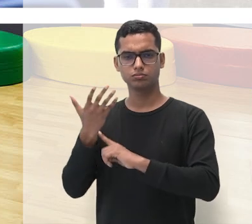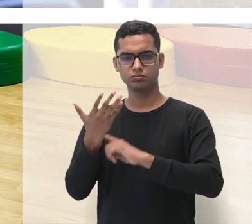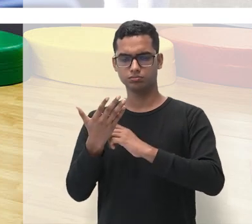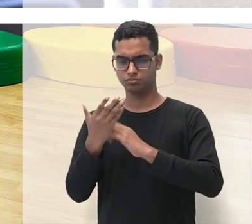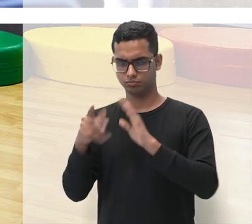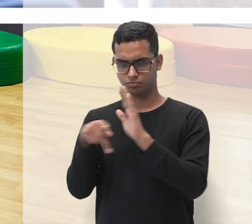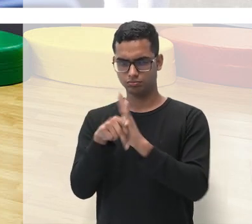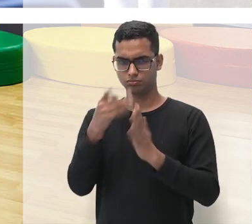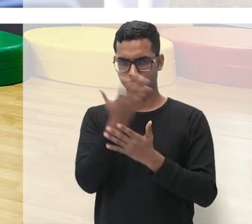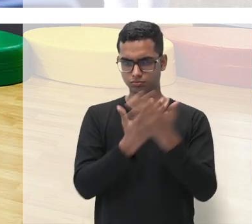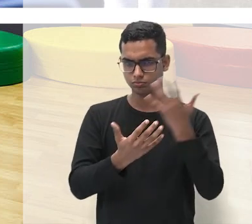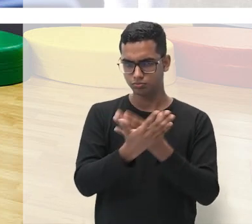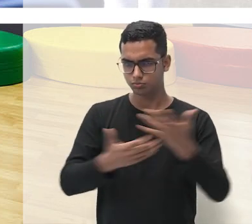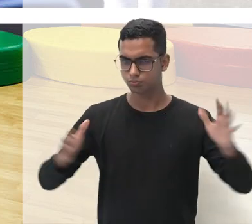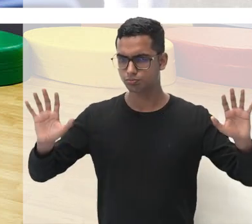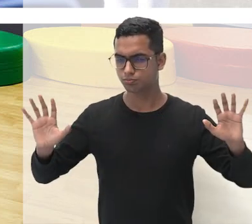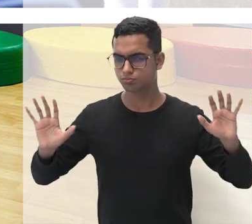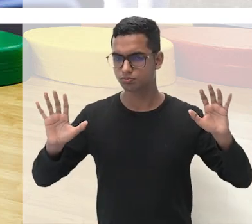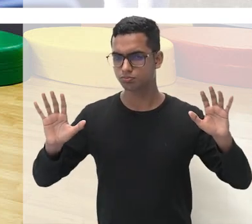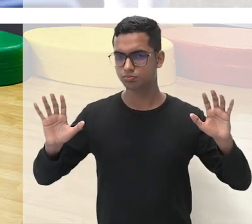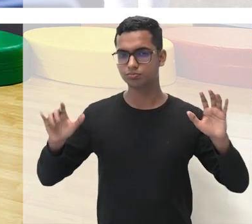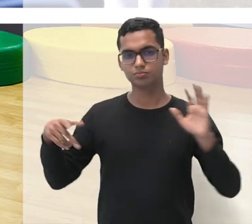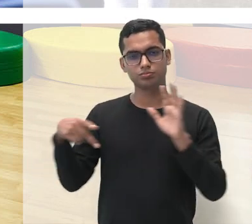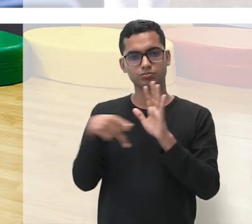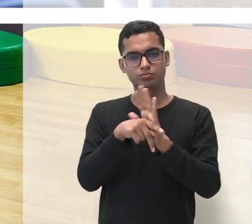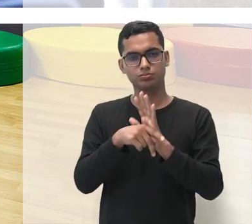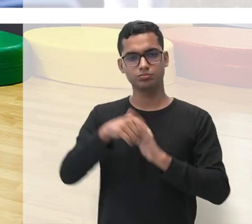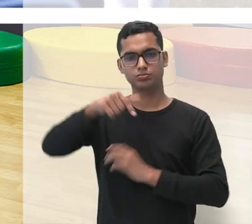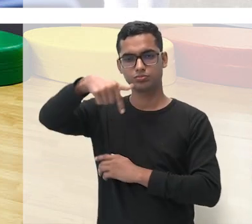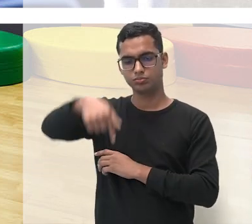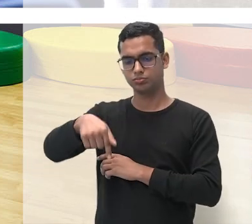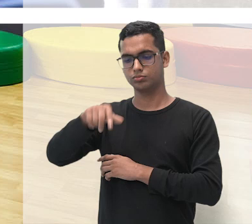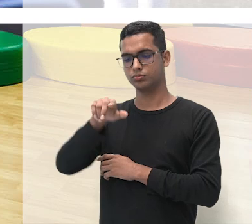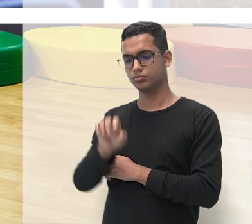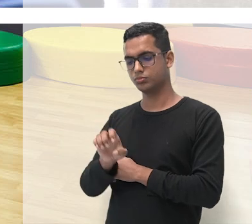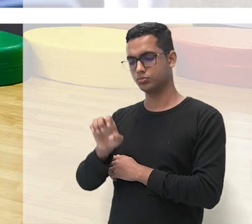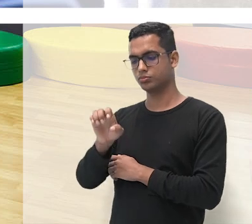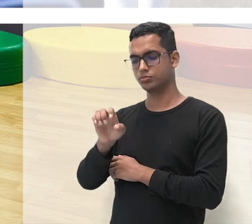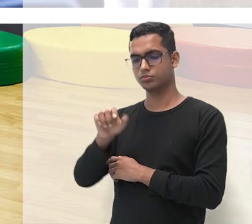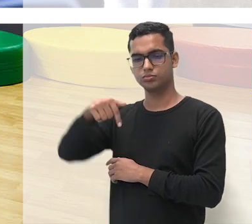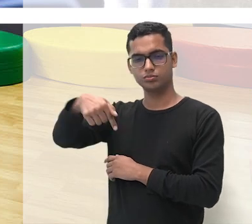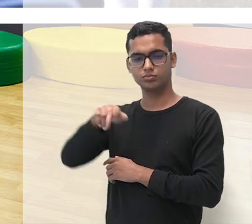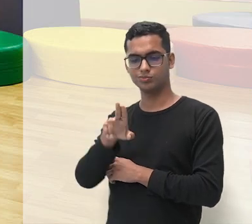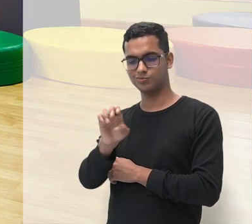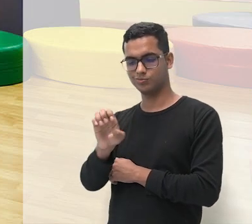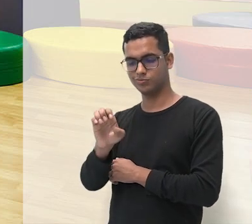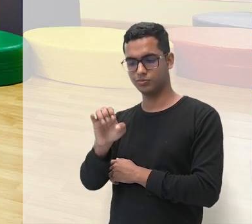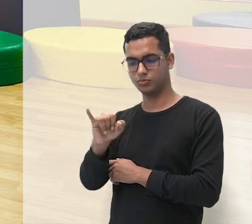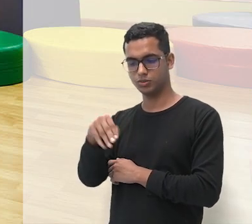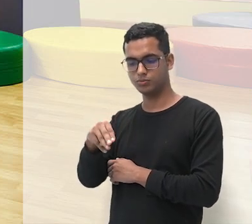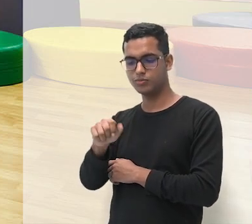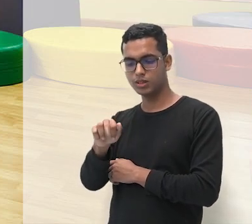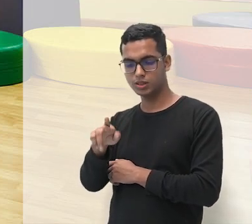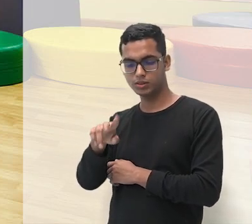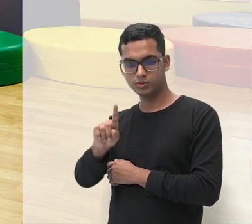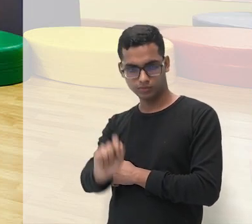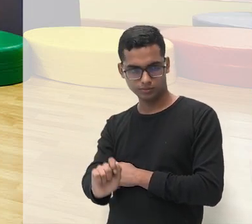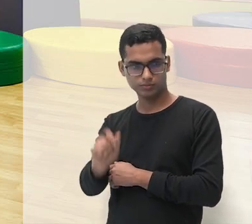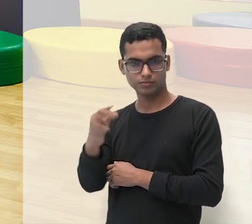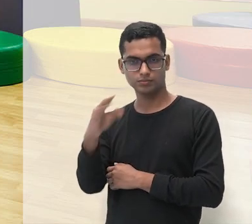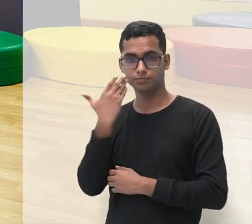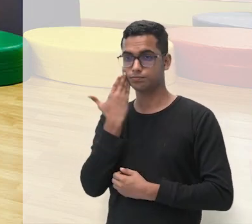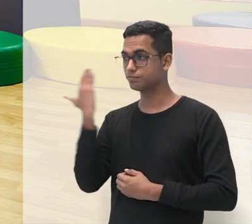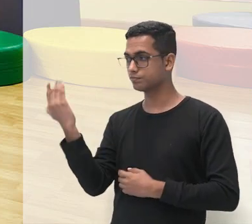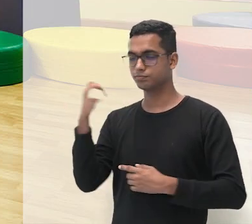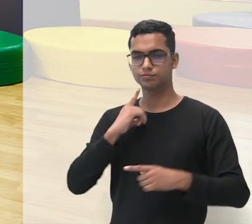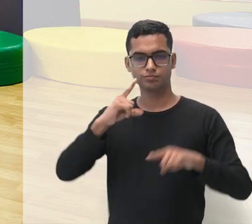vocês conhecem. É a queimada. E é um jogo muito interessante que tem muitas